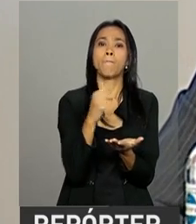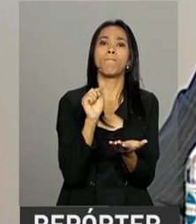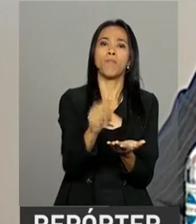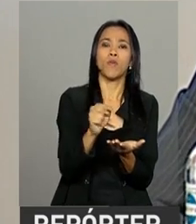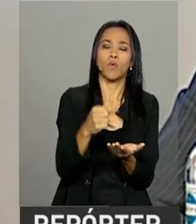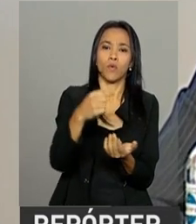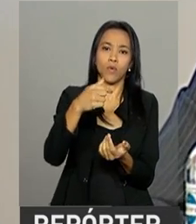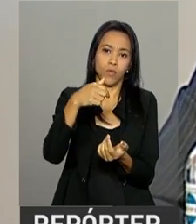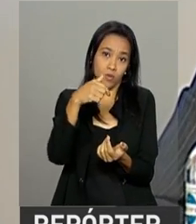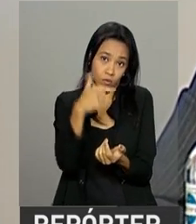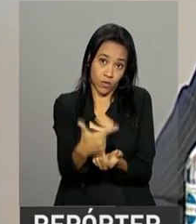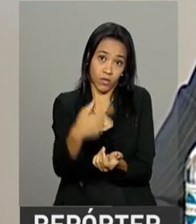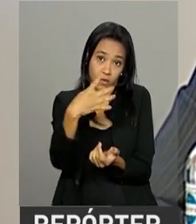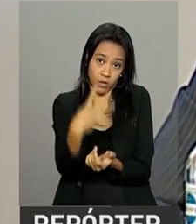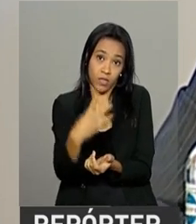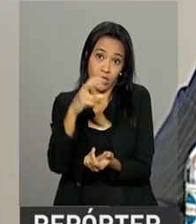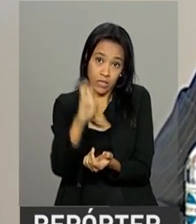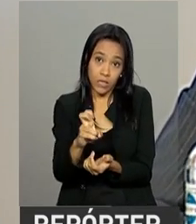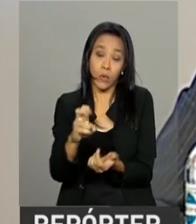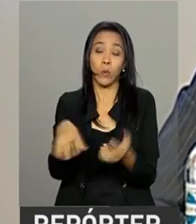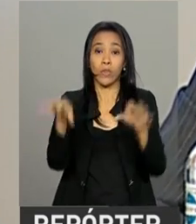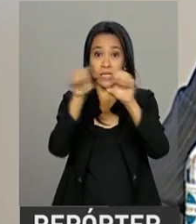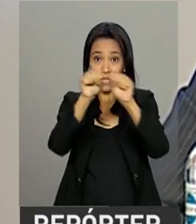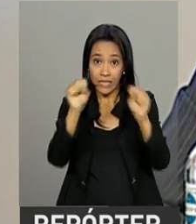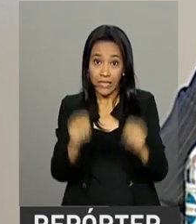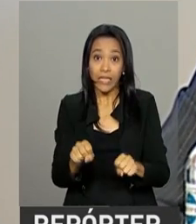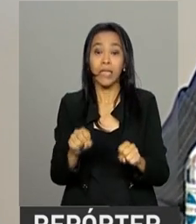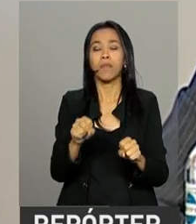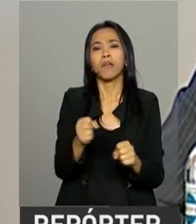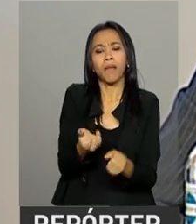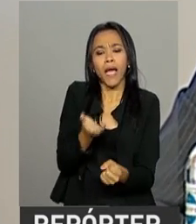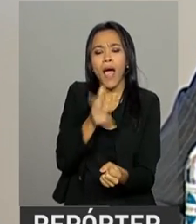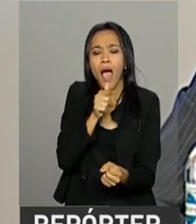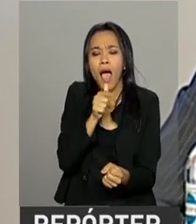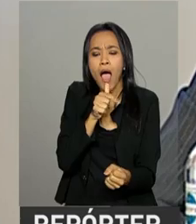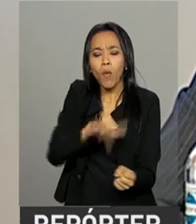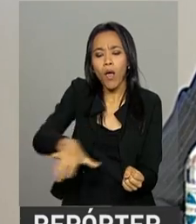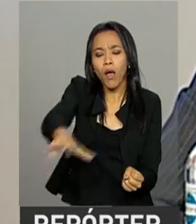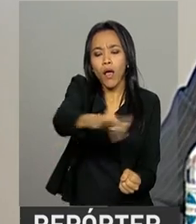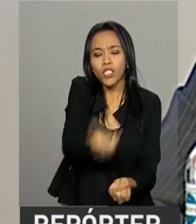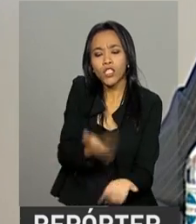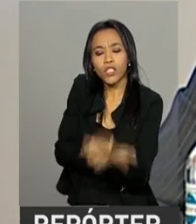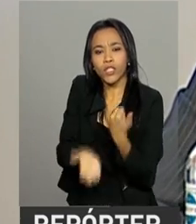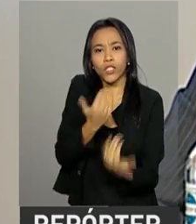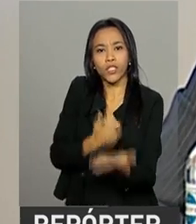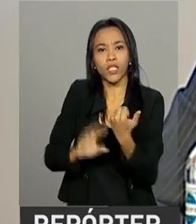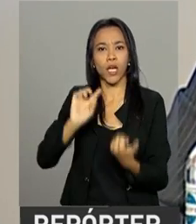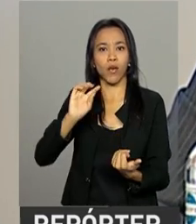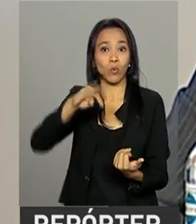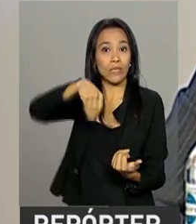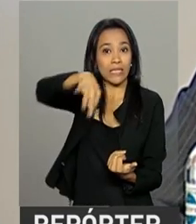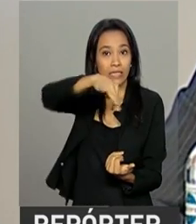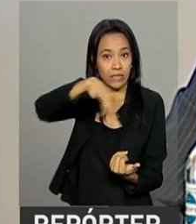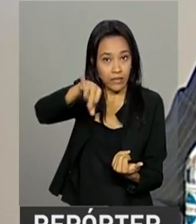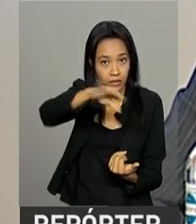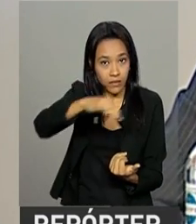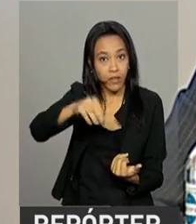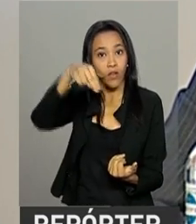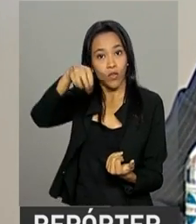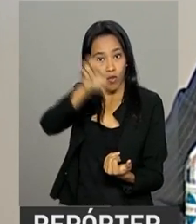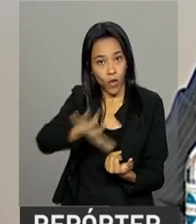1345 sistemas de dessalinização nos nove estados do Nordeste e em Minas